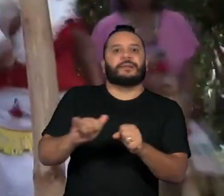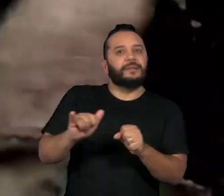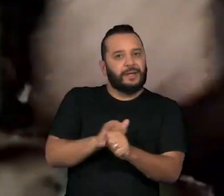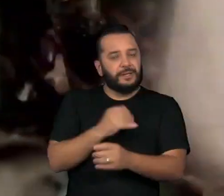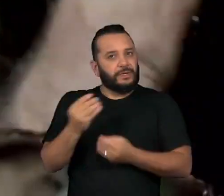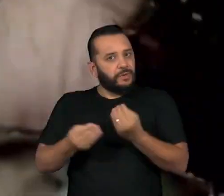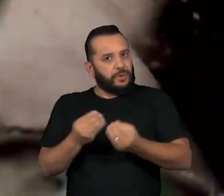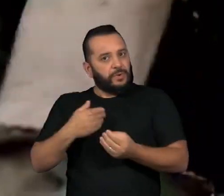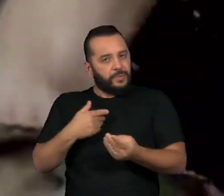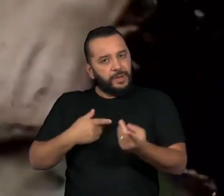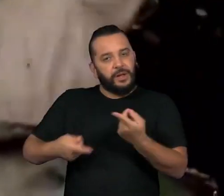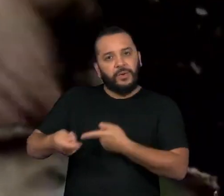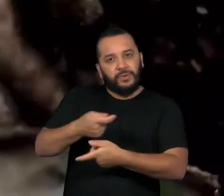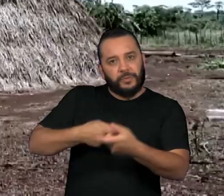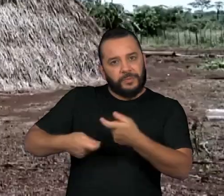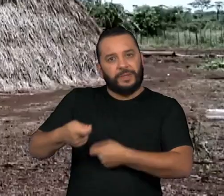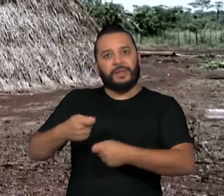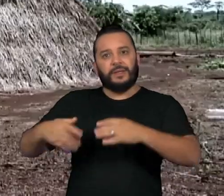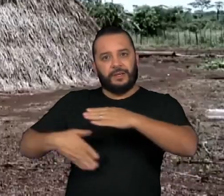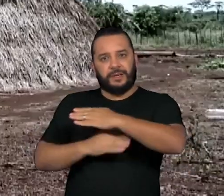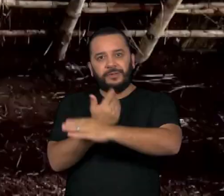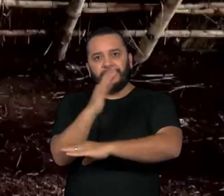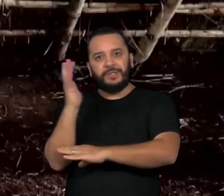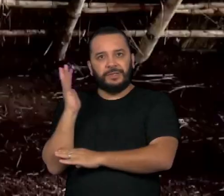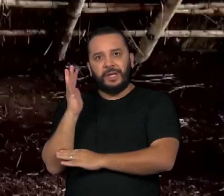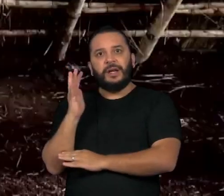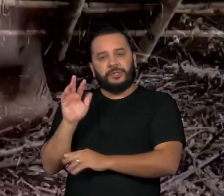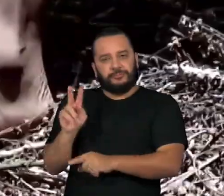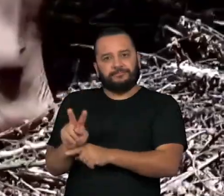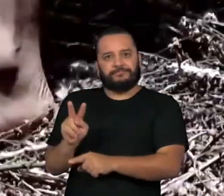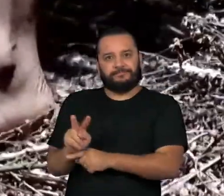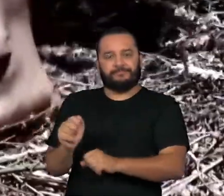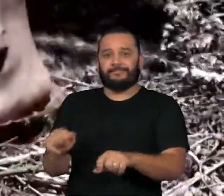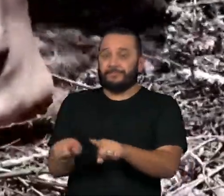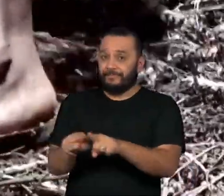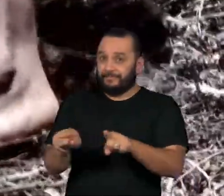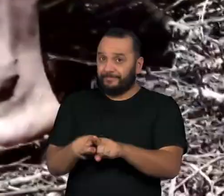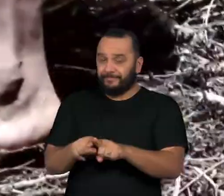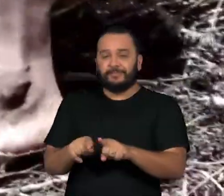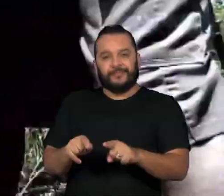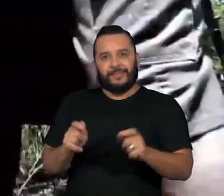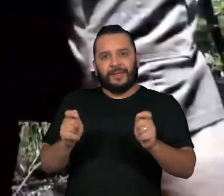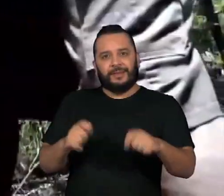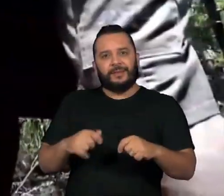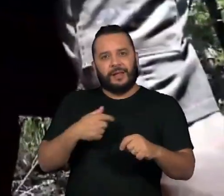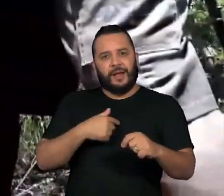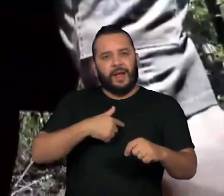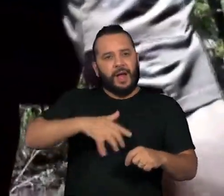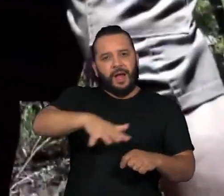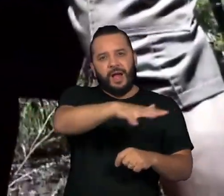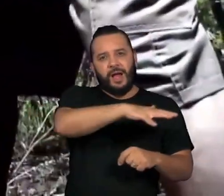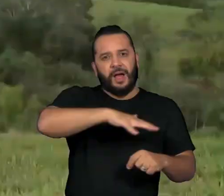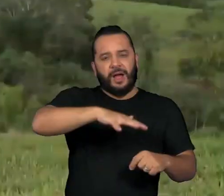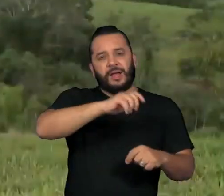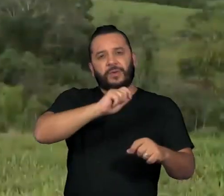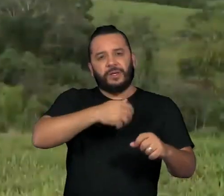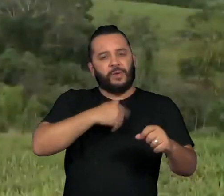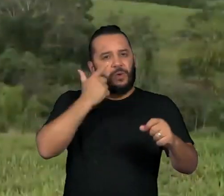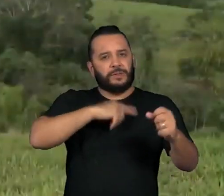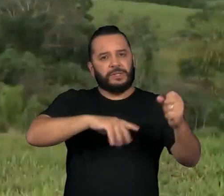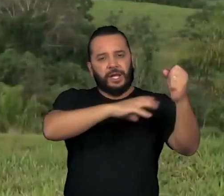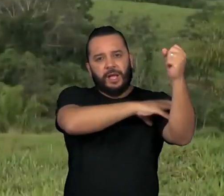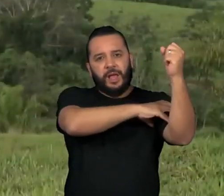da sociobiodiversidade, seja trazendo esse empoderamento para os territórios para que eles possam